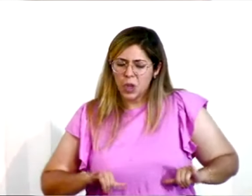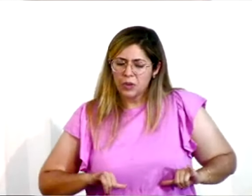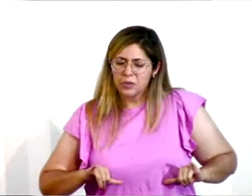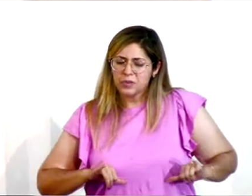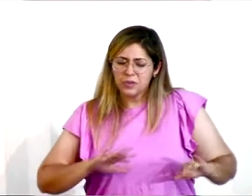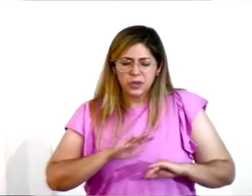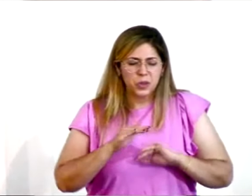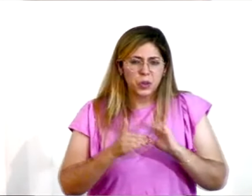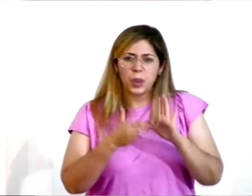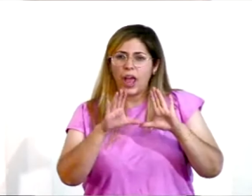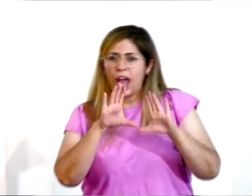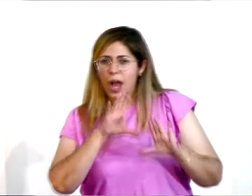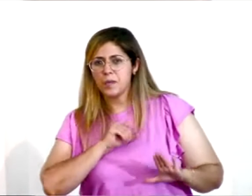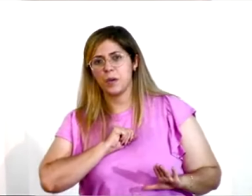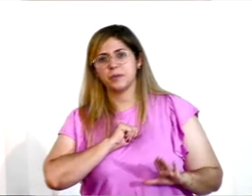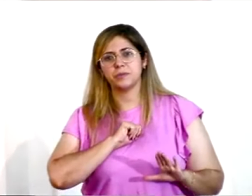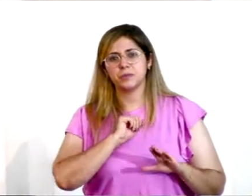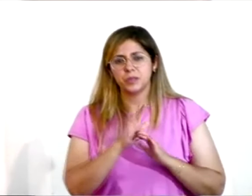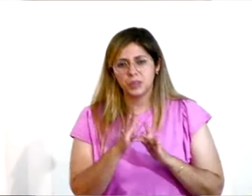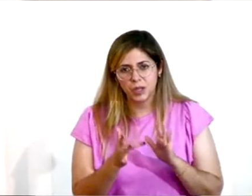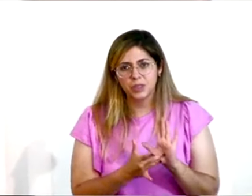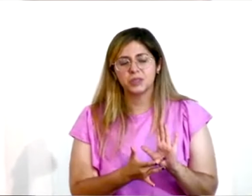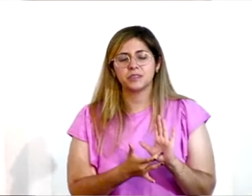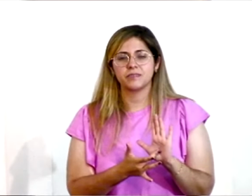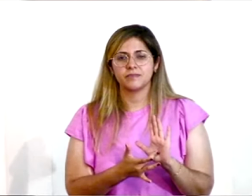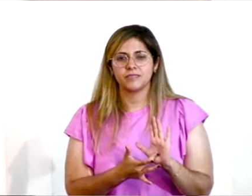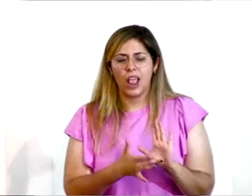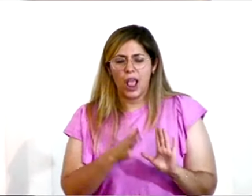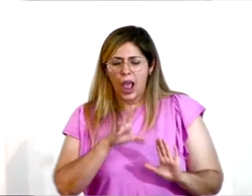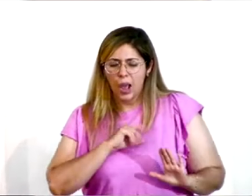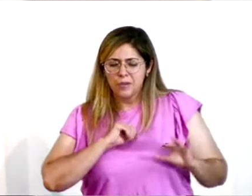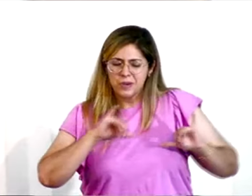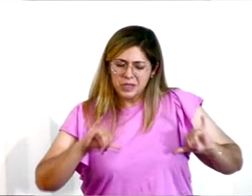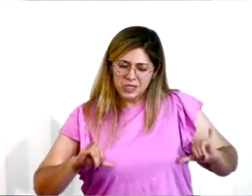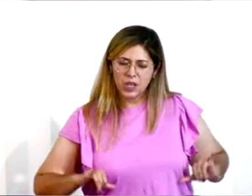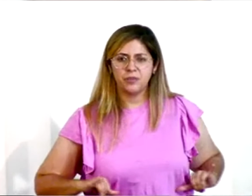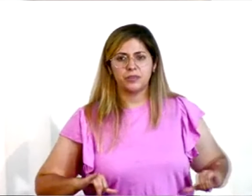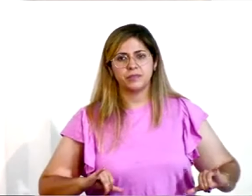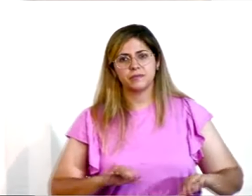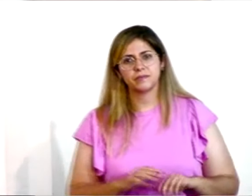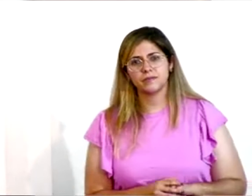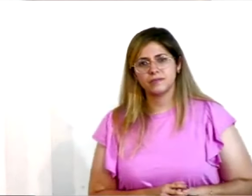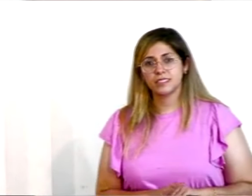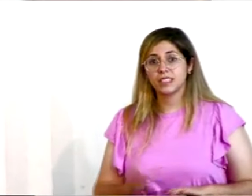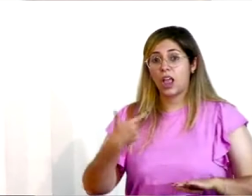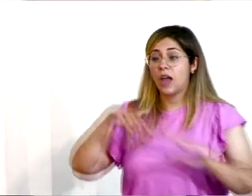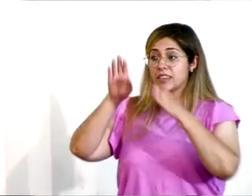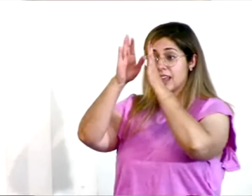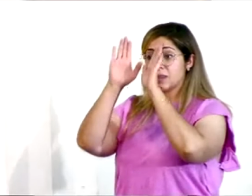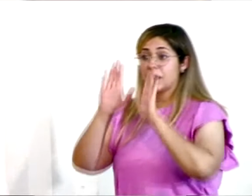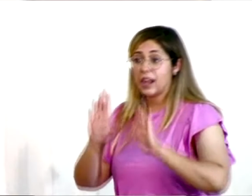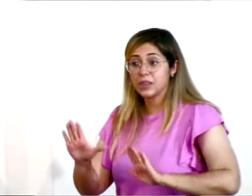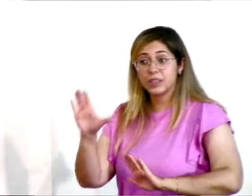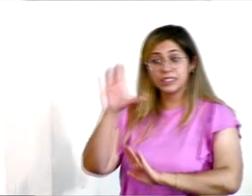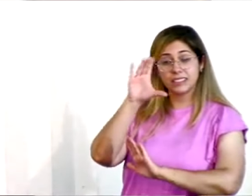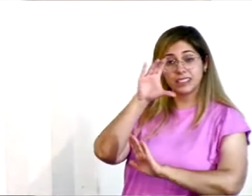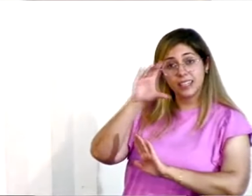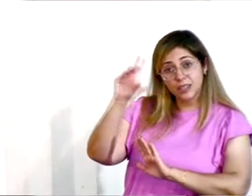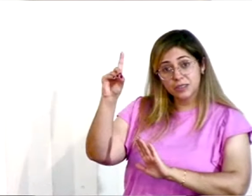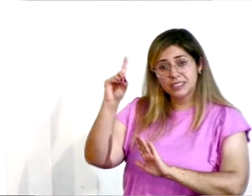tudo sofre. O amor a Cristo faz a gente sofrer, porque somos adoradores dEle. Esse